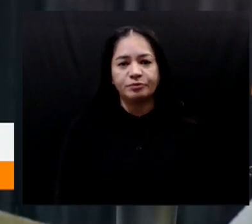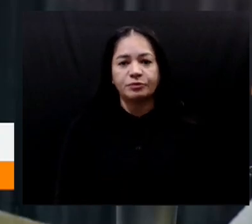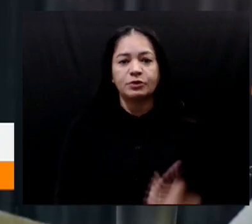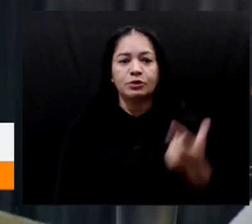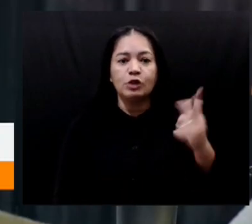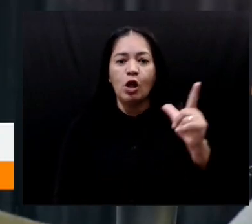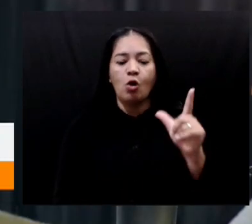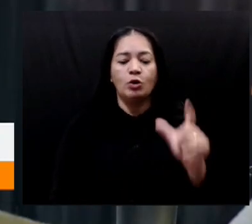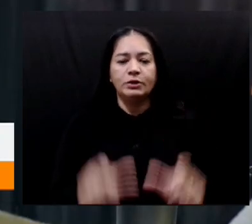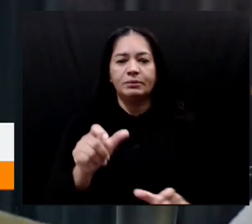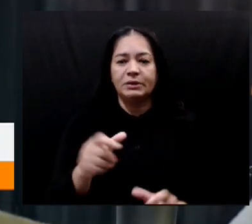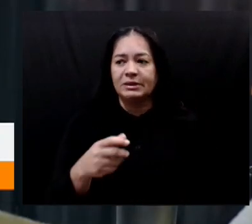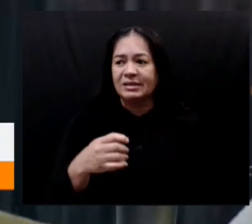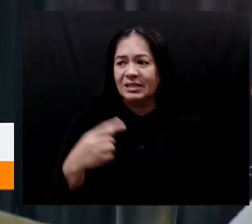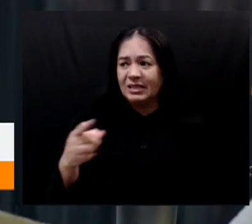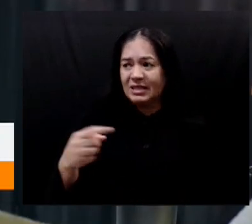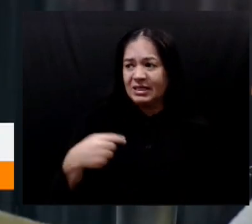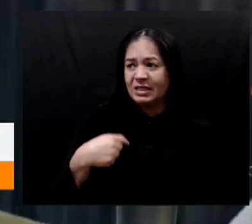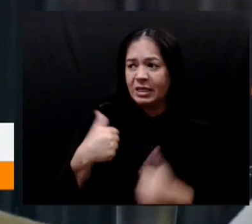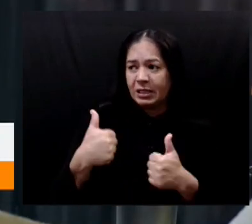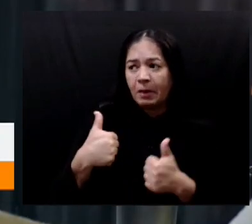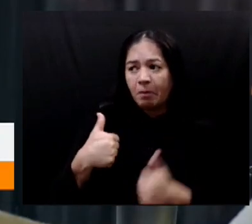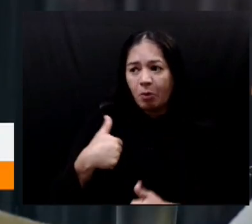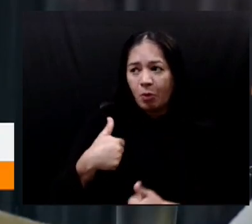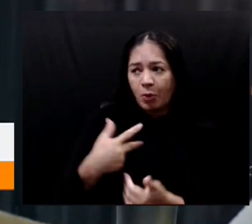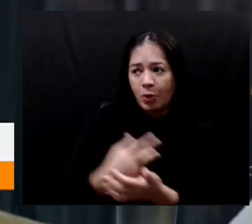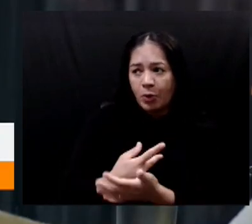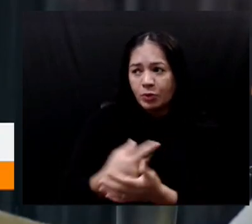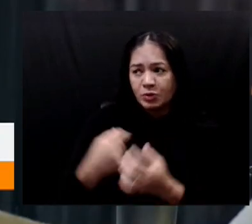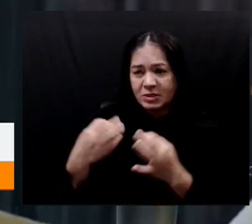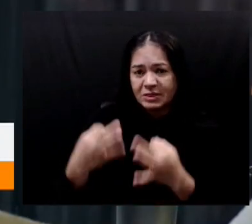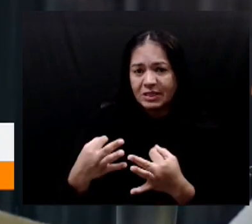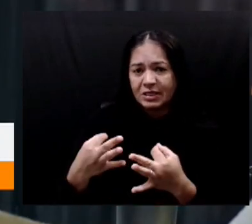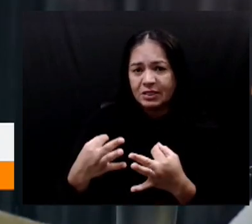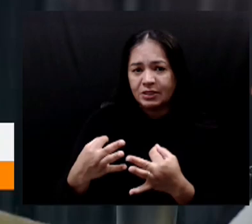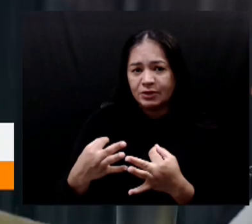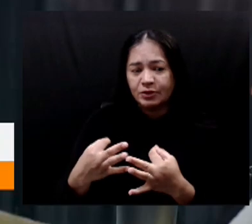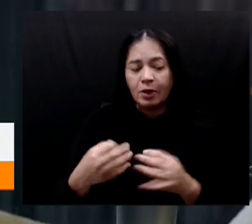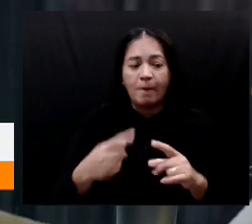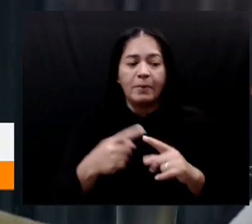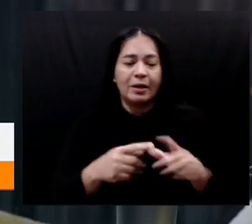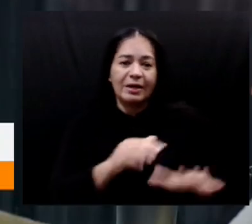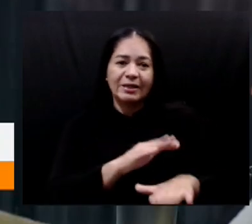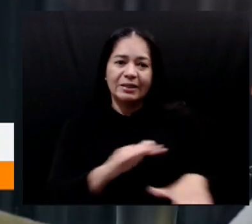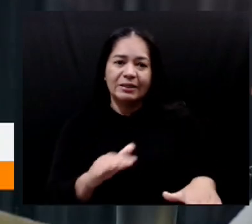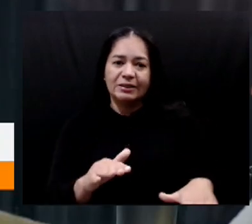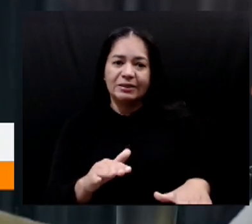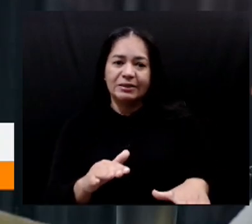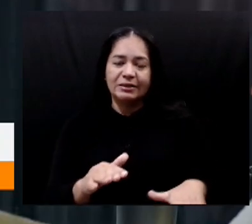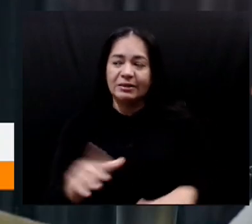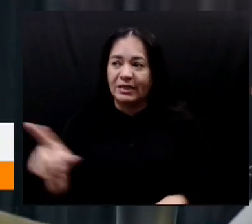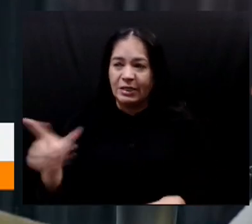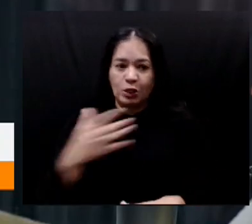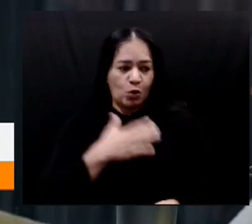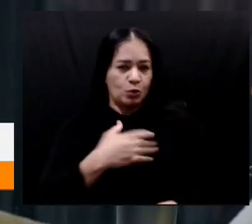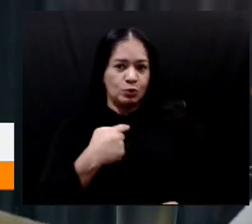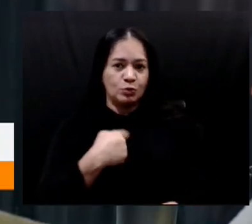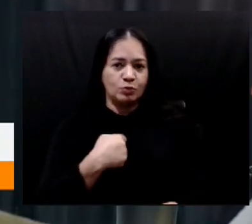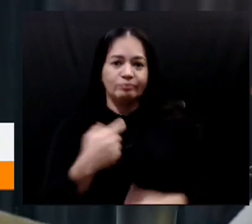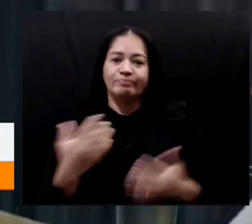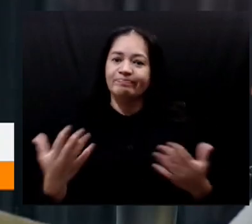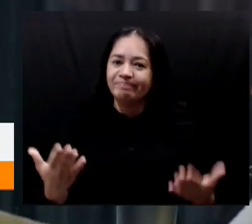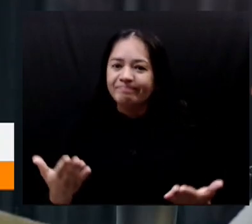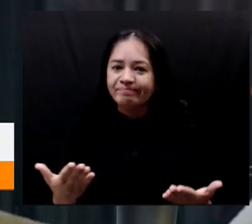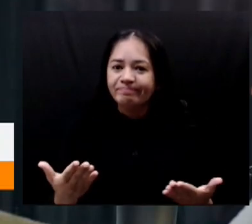estou satisfazendo o outro? Será que é isso que o outro espera de mim?", entendeu? Eu acho que